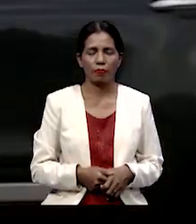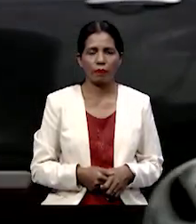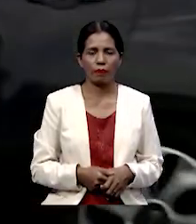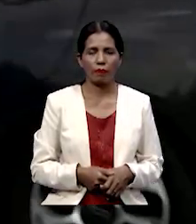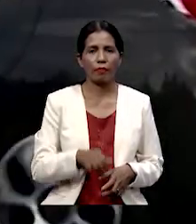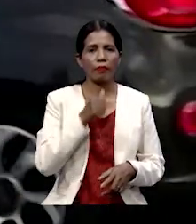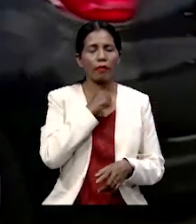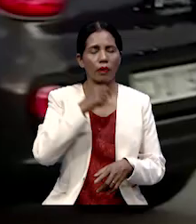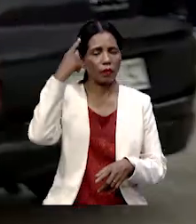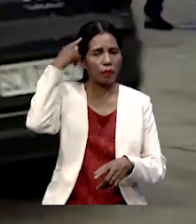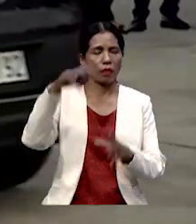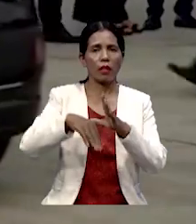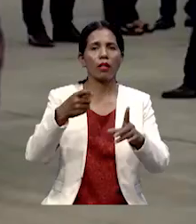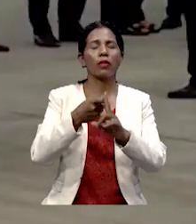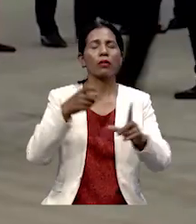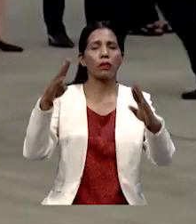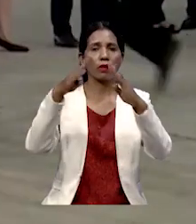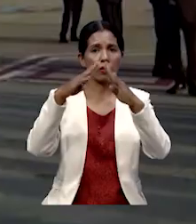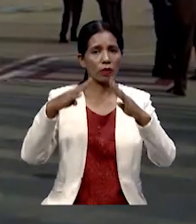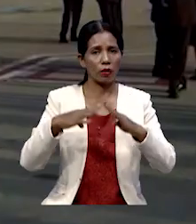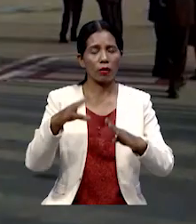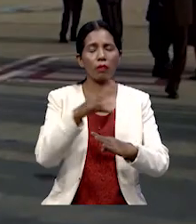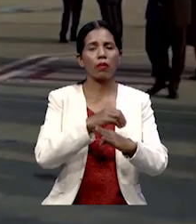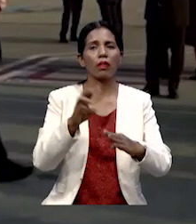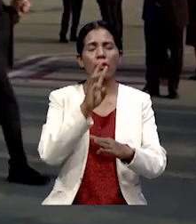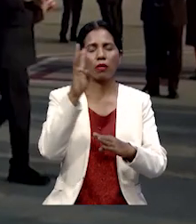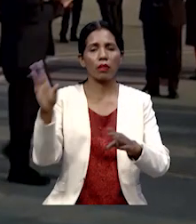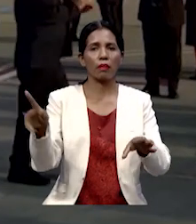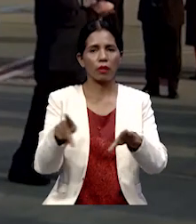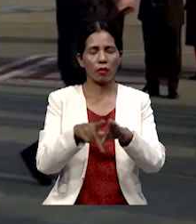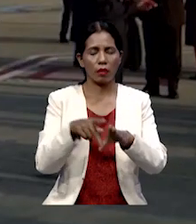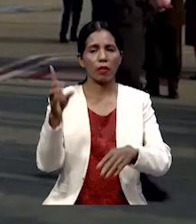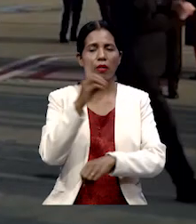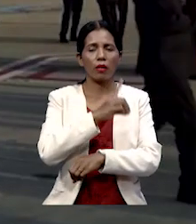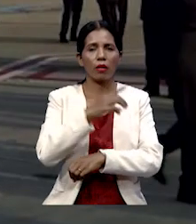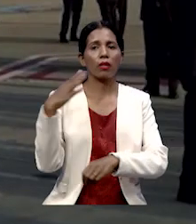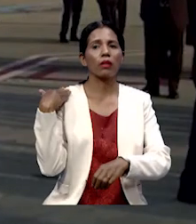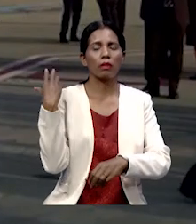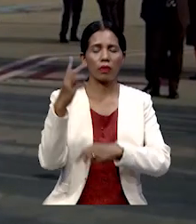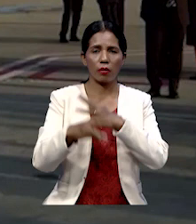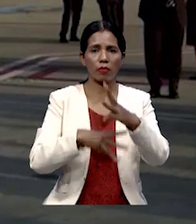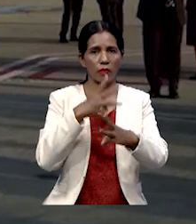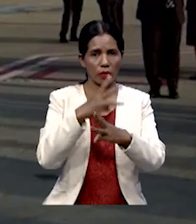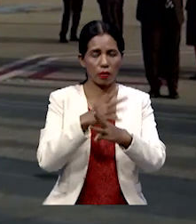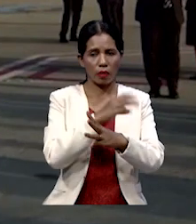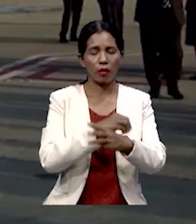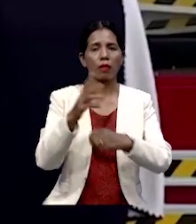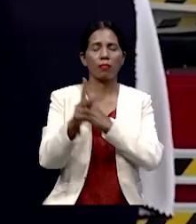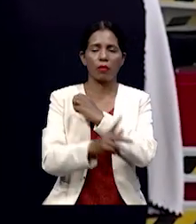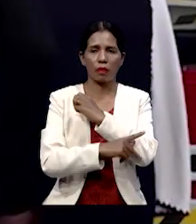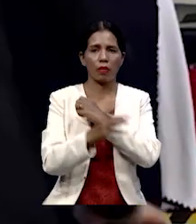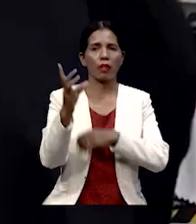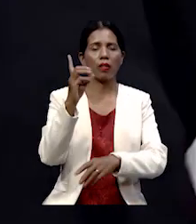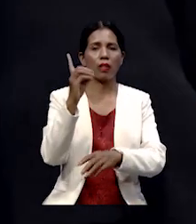Papa Francisco saiu si Roma quarta-feira hodi partisipa loron jornal Mundial Juventude niang iha Portugal durante loron lima.